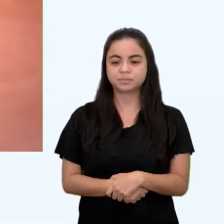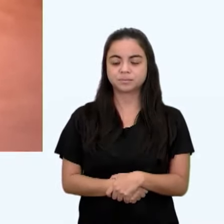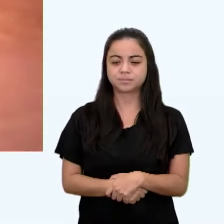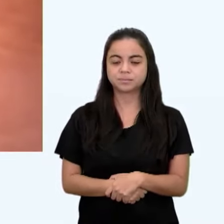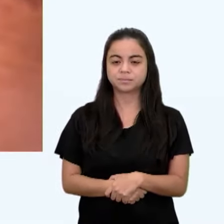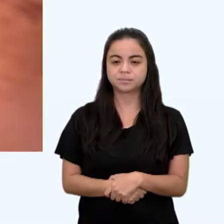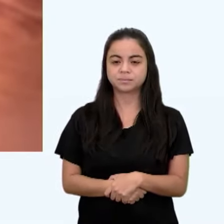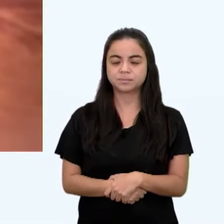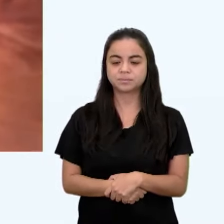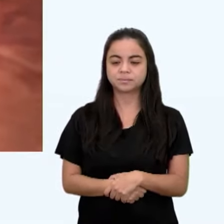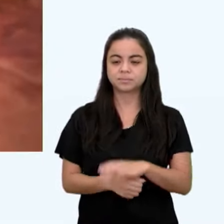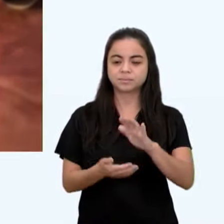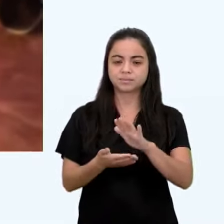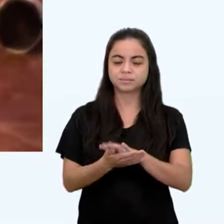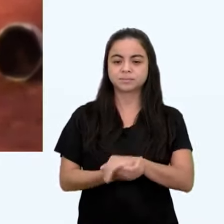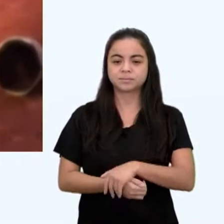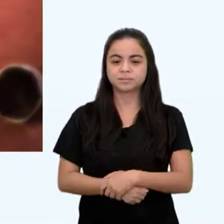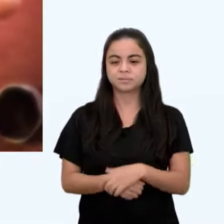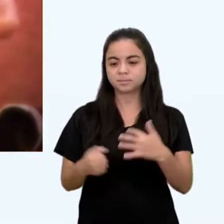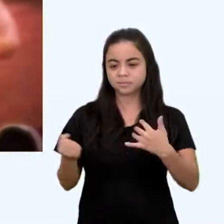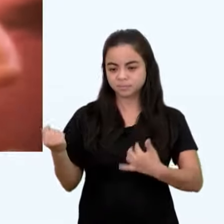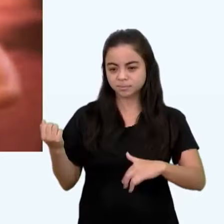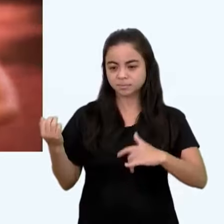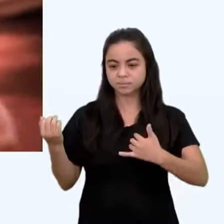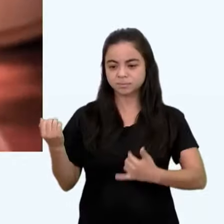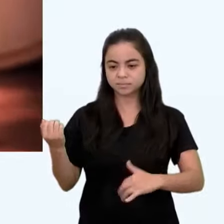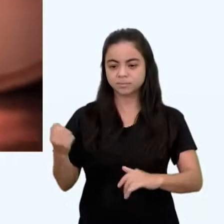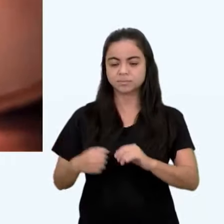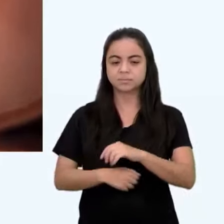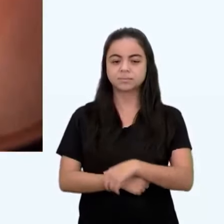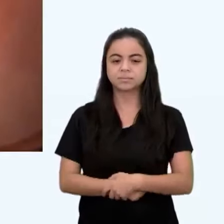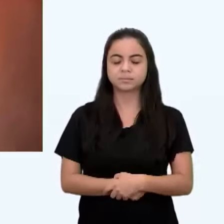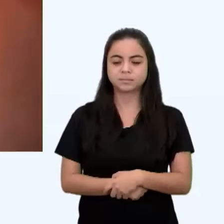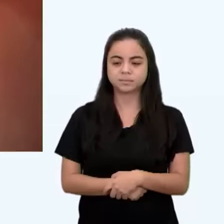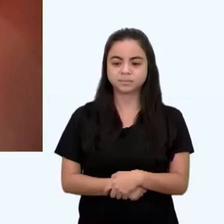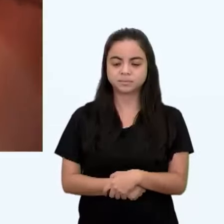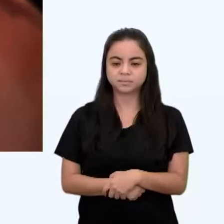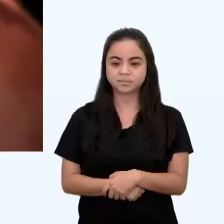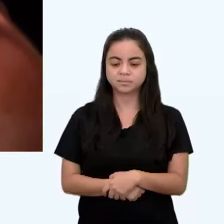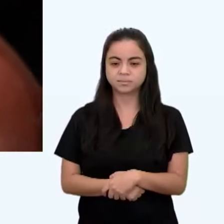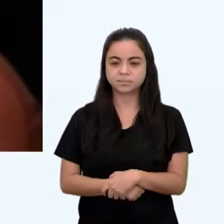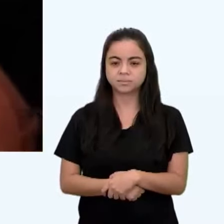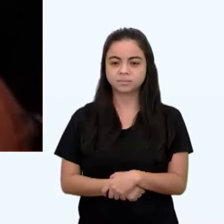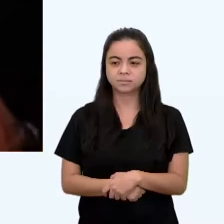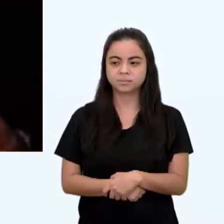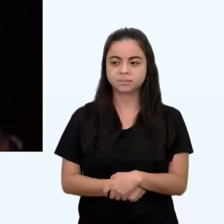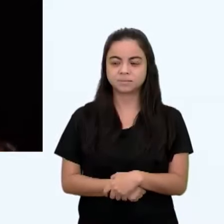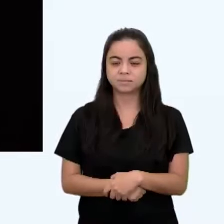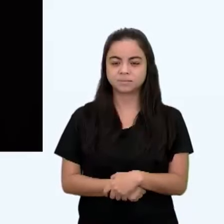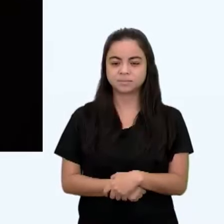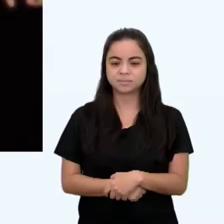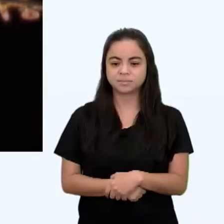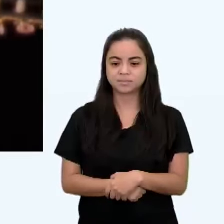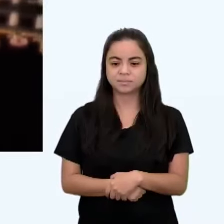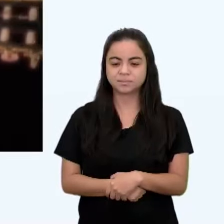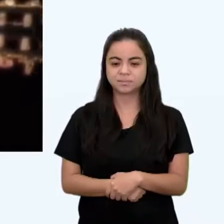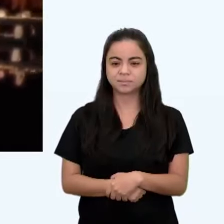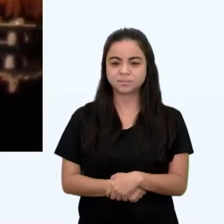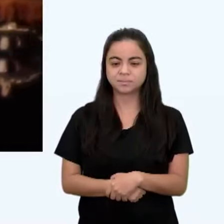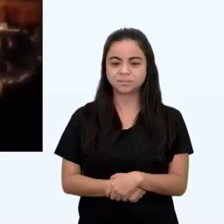Tava dormindo, vieram me acordar. Tava dormindo, vieram me acordar.